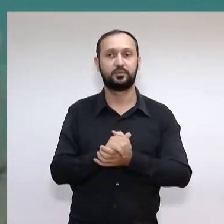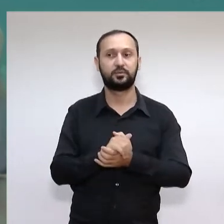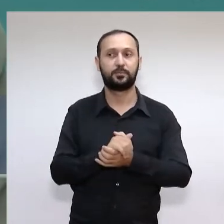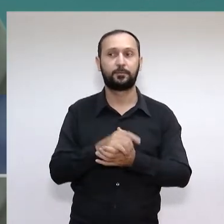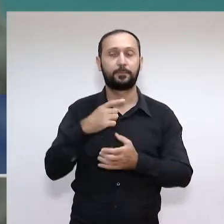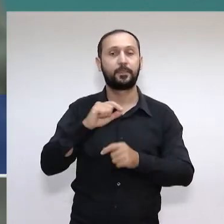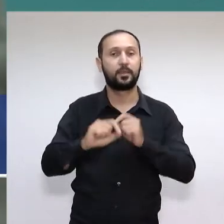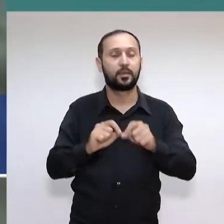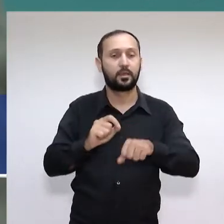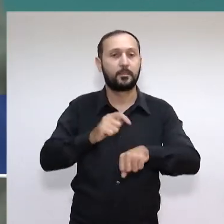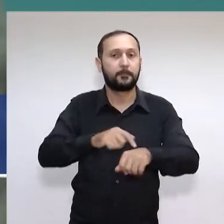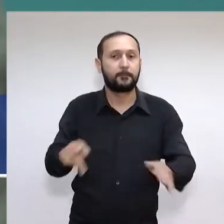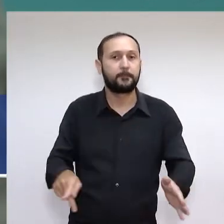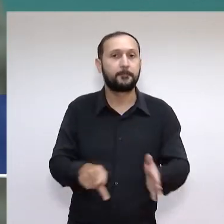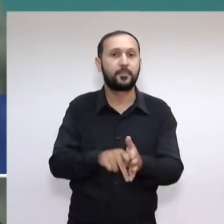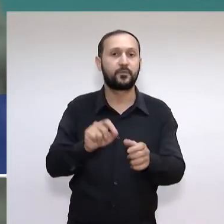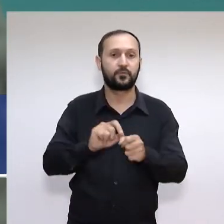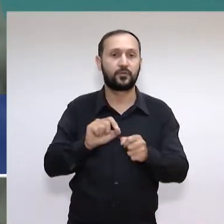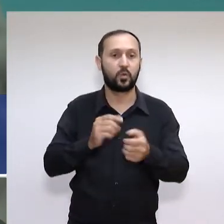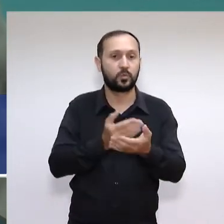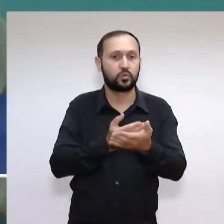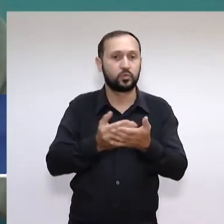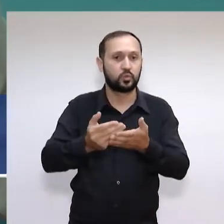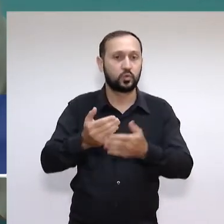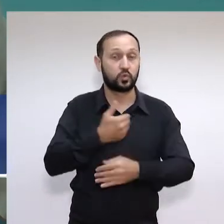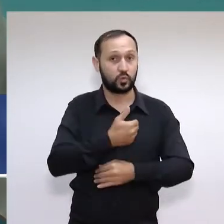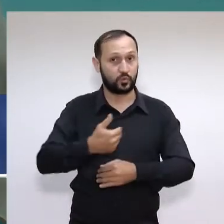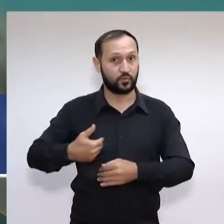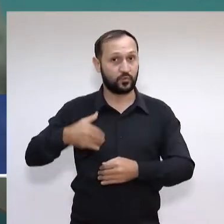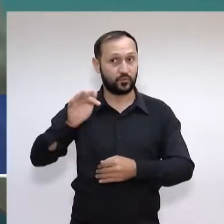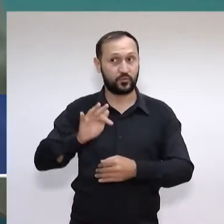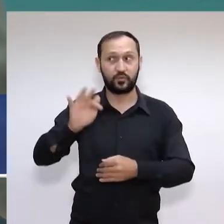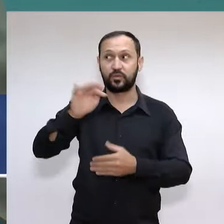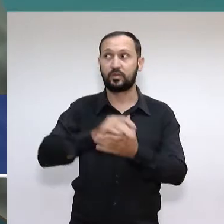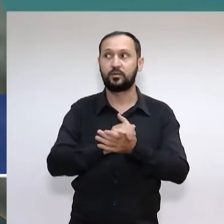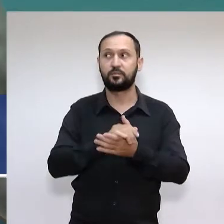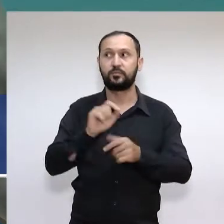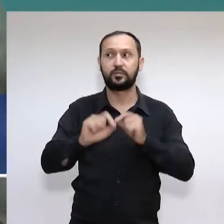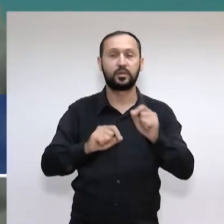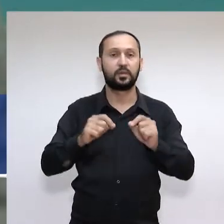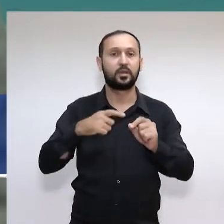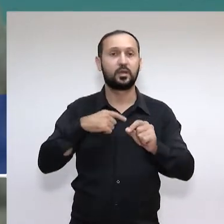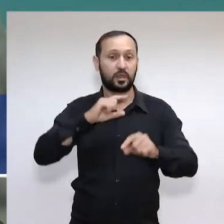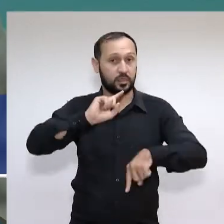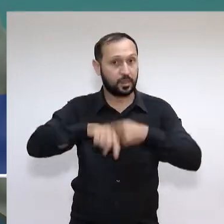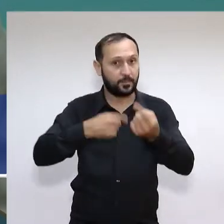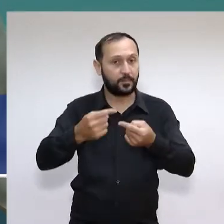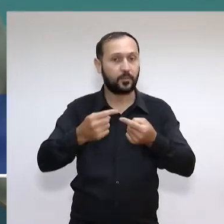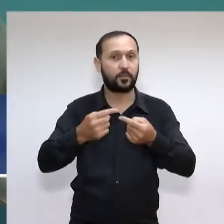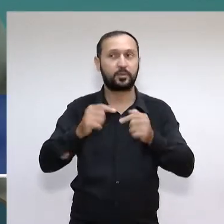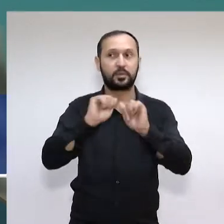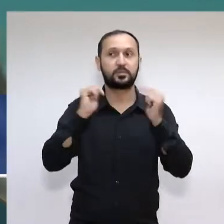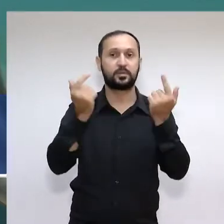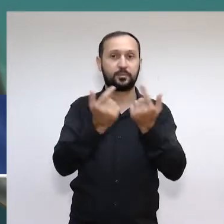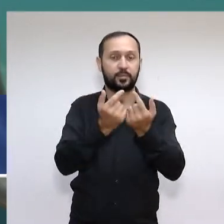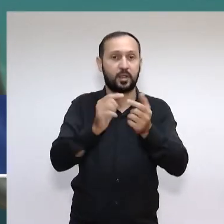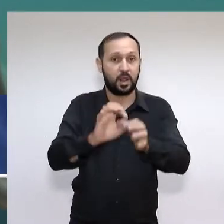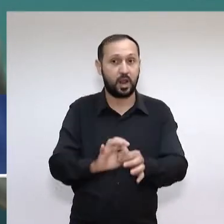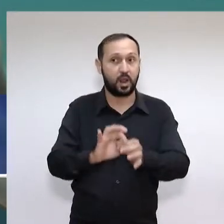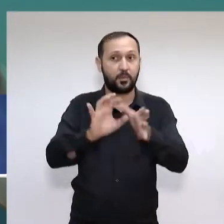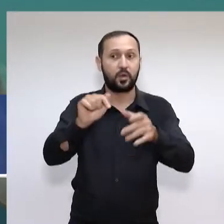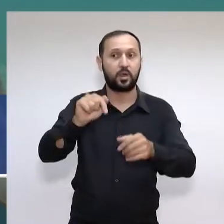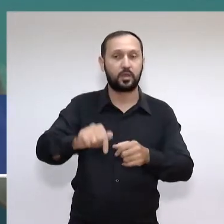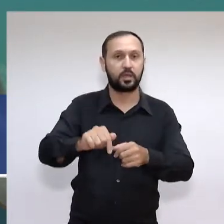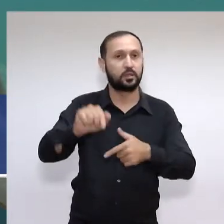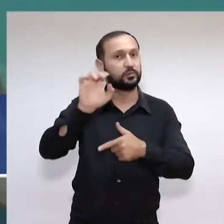Ela resguardada o princípio constitucional que ela veio do governo federal, que foi decretado, depois a Assembleia Legislativa decretou estado de calamidade